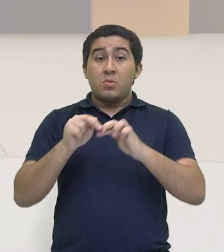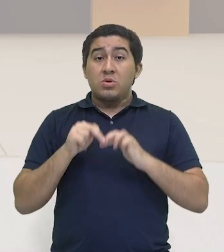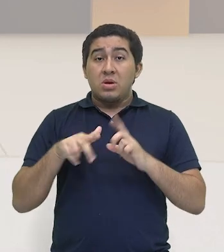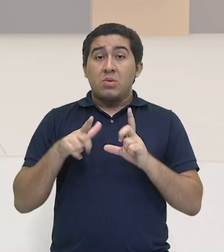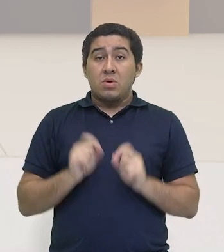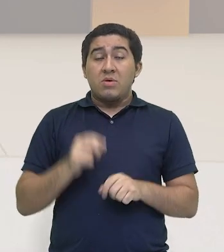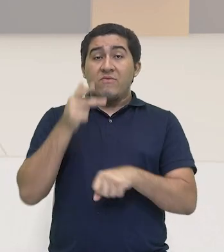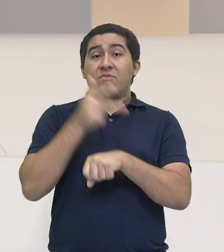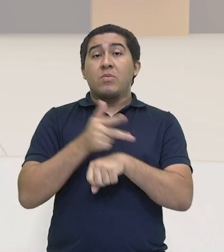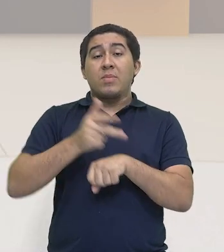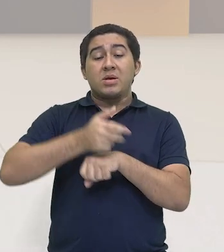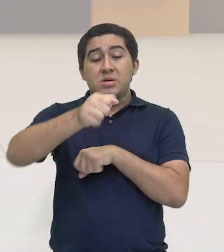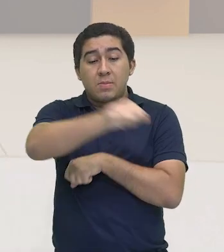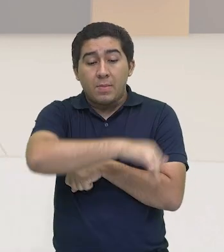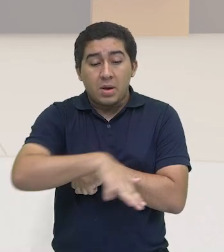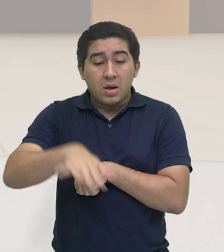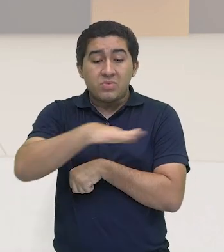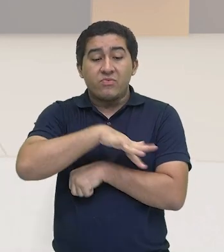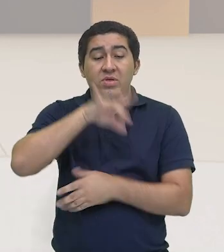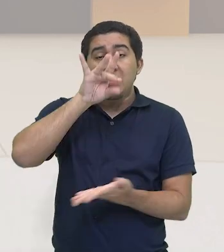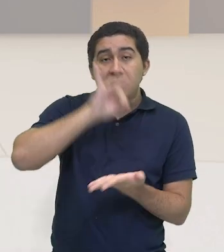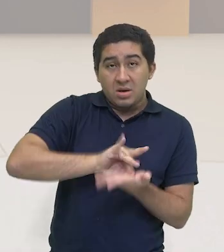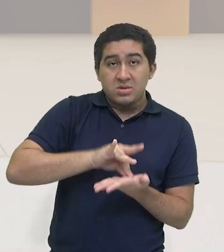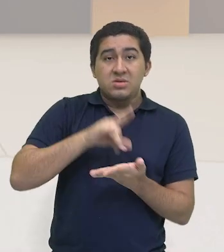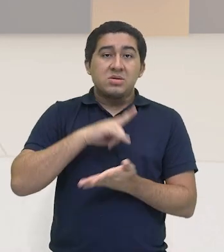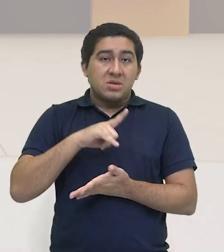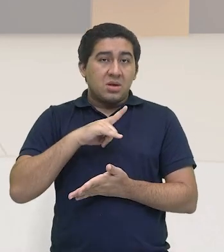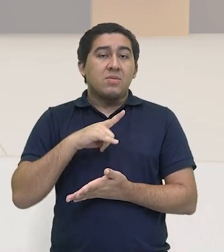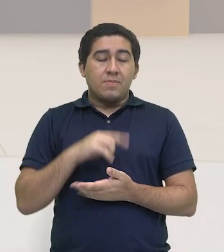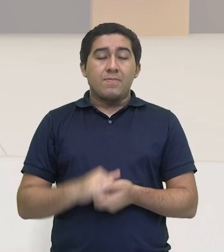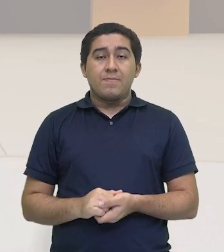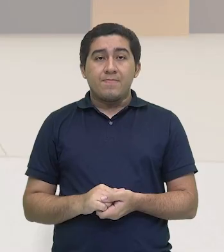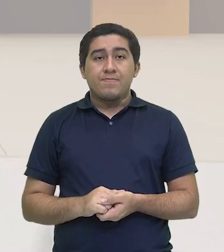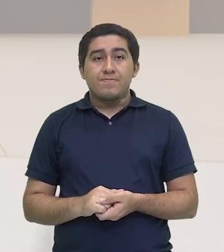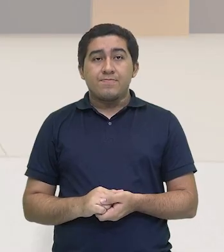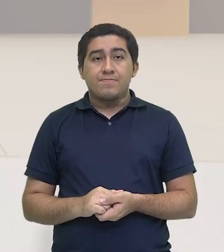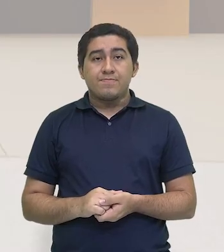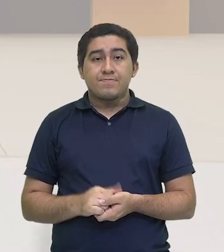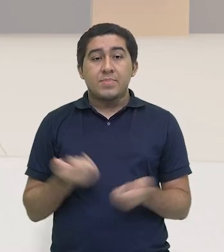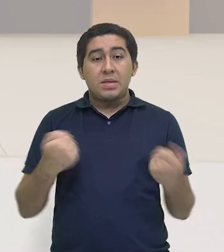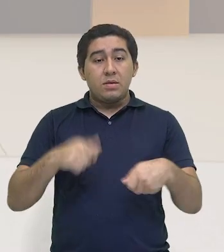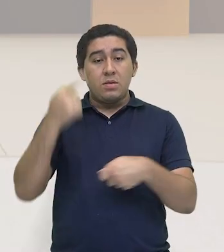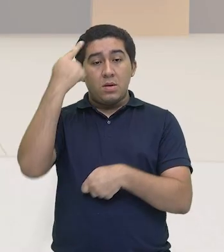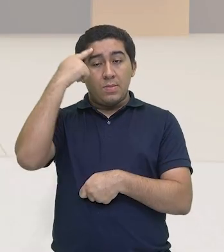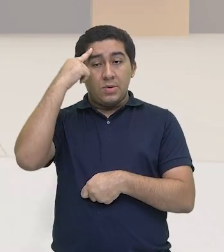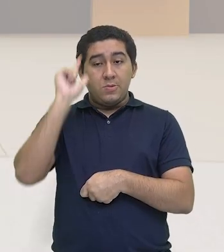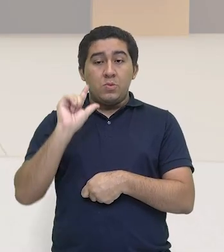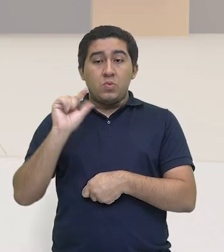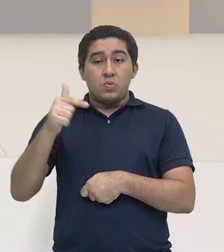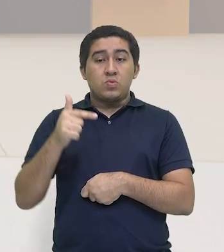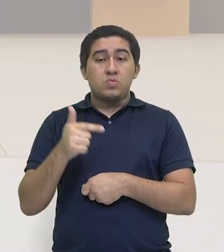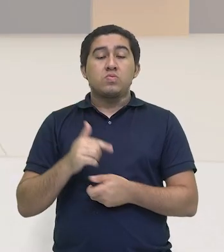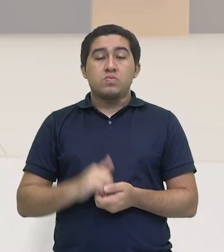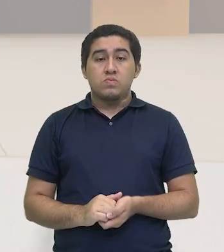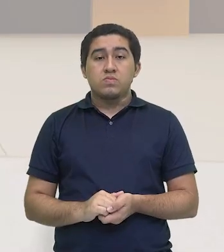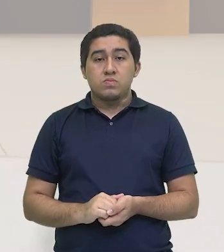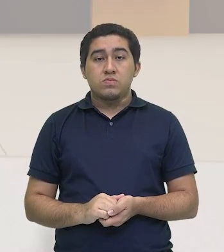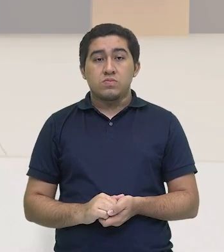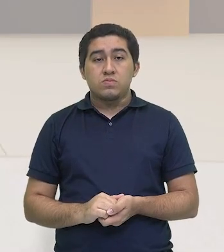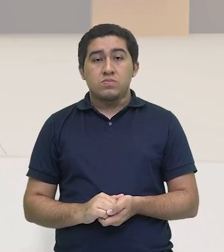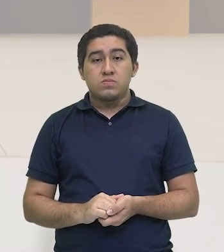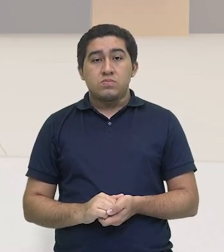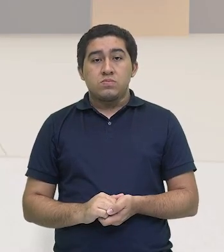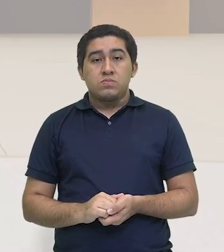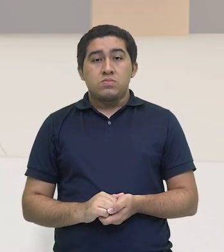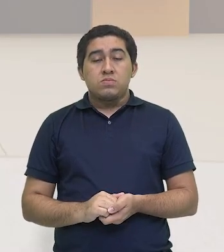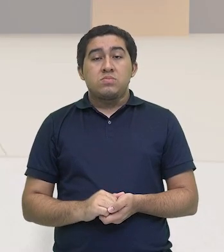filmagens imersivas, eu vou realmente dentro da realidade. Aí temos que pensar em outras situações, que é a questão da